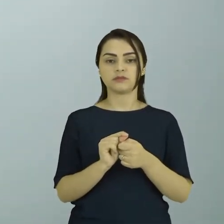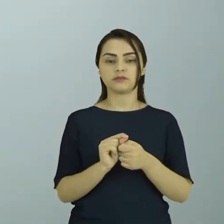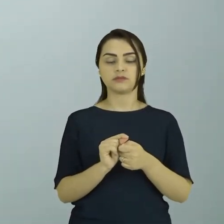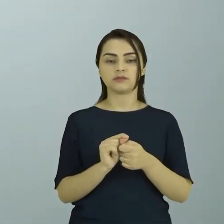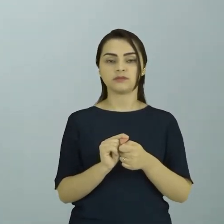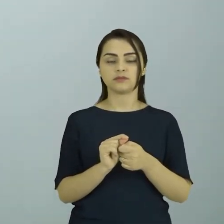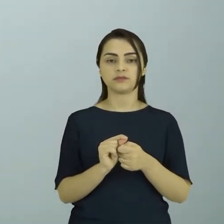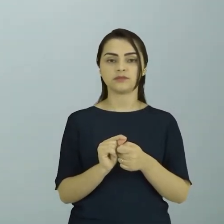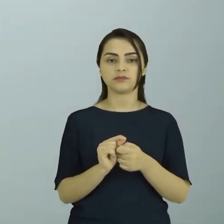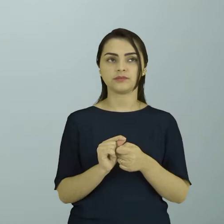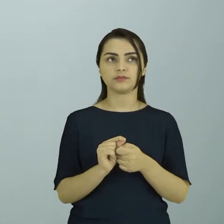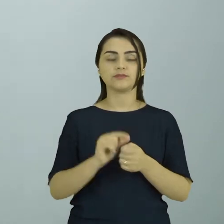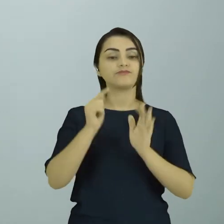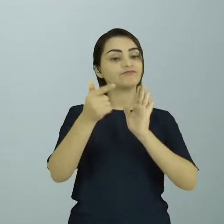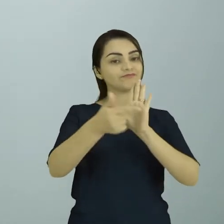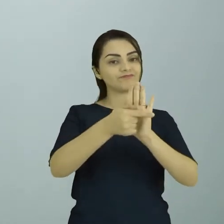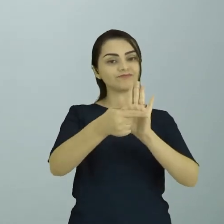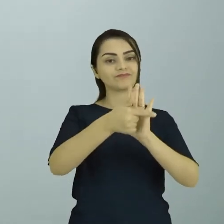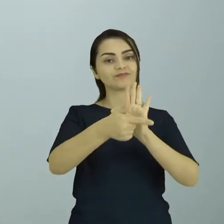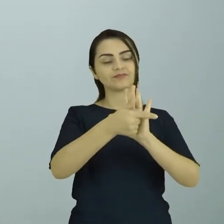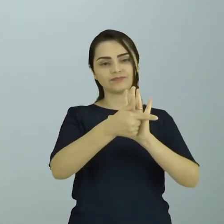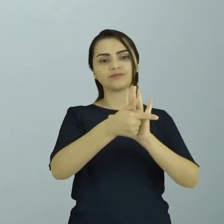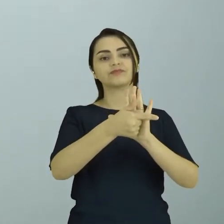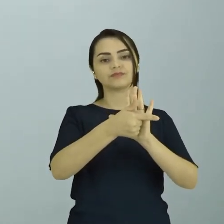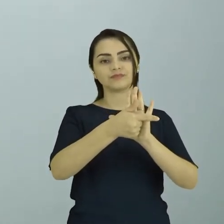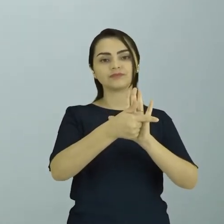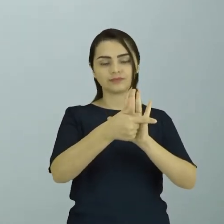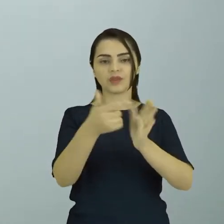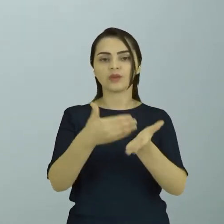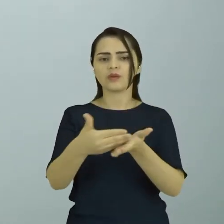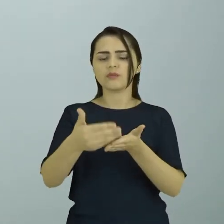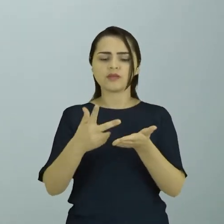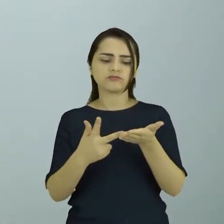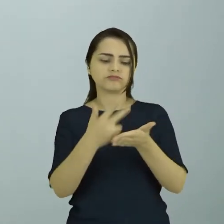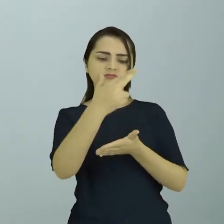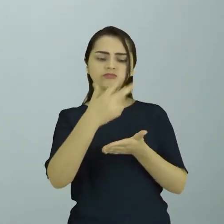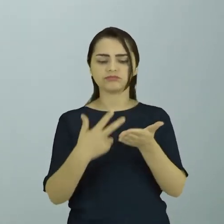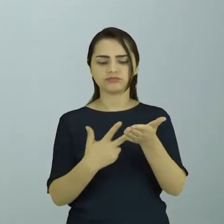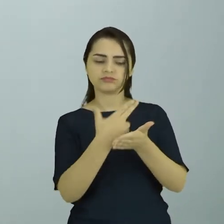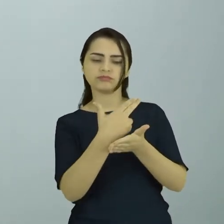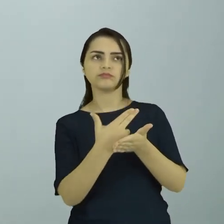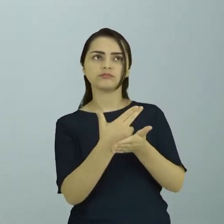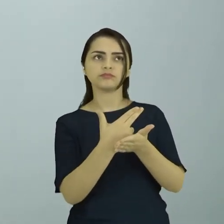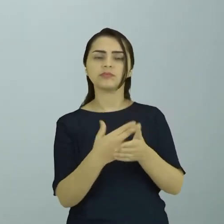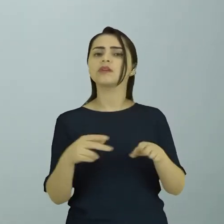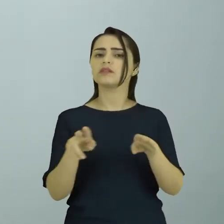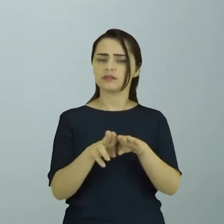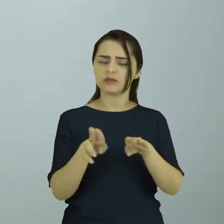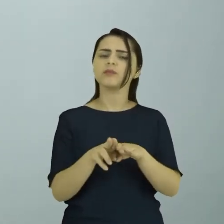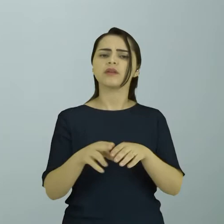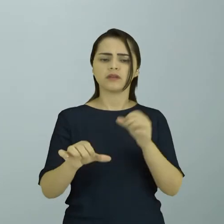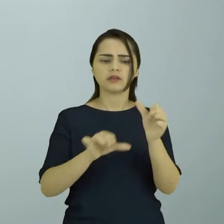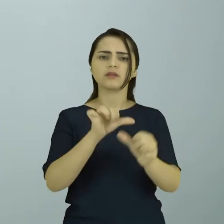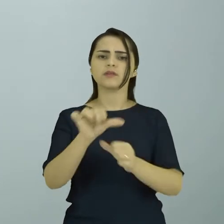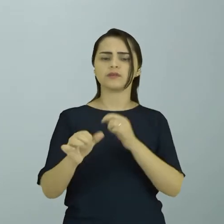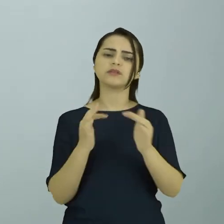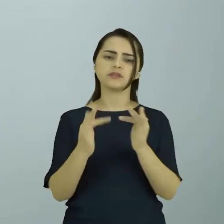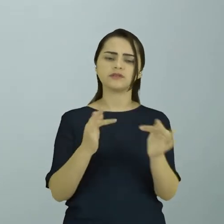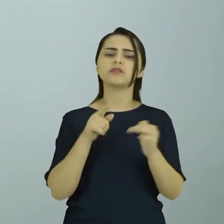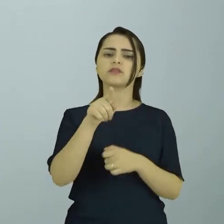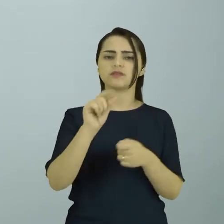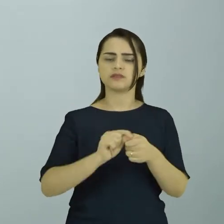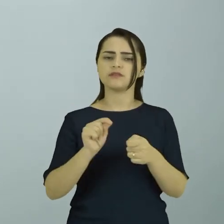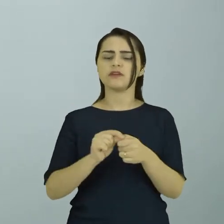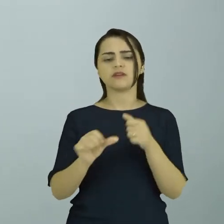com o papel. Começa a cortar o meu papel, também é uma transformação física. Você faz